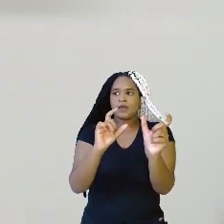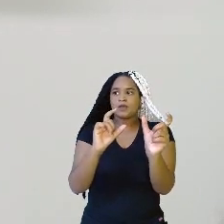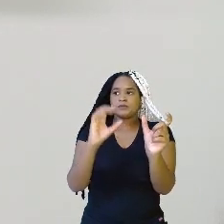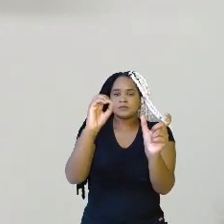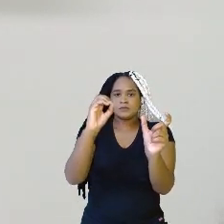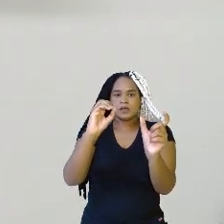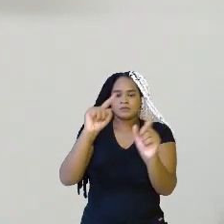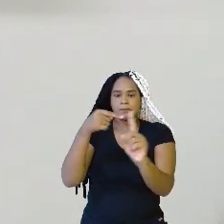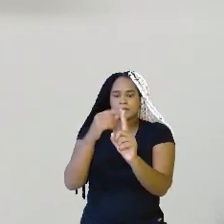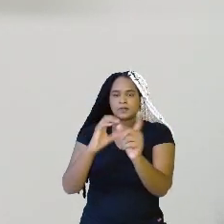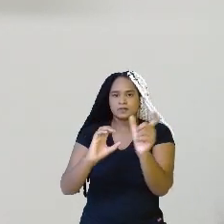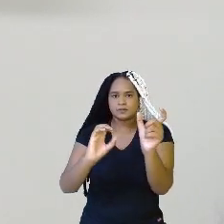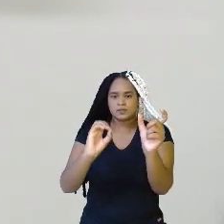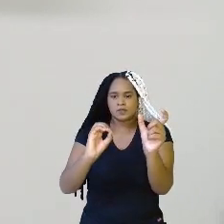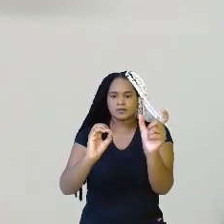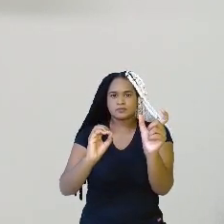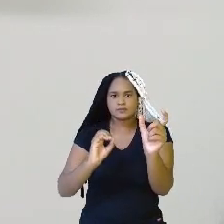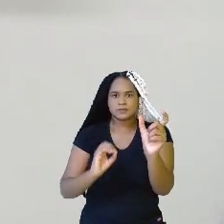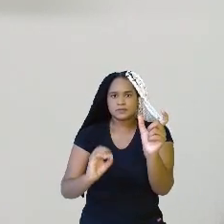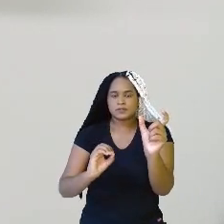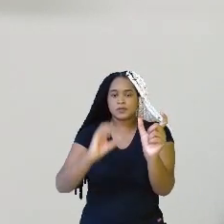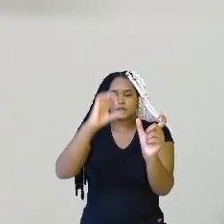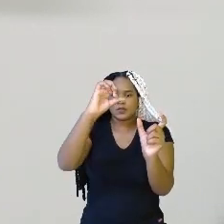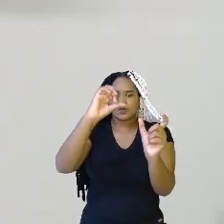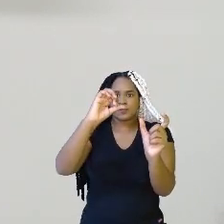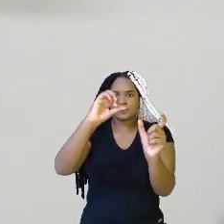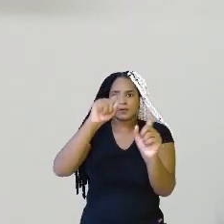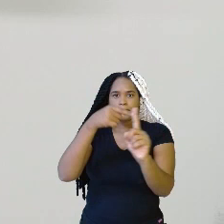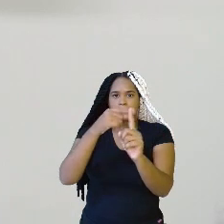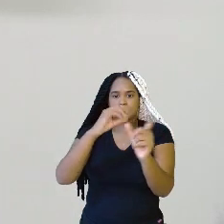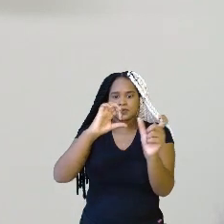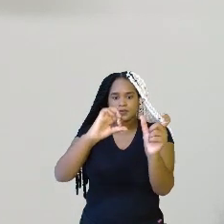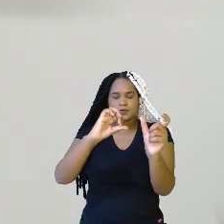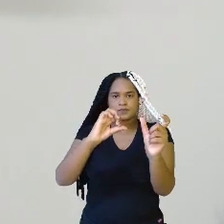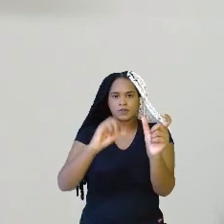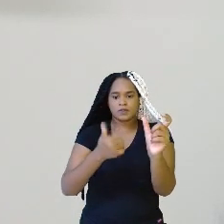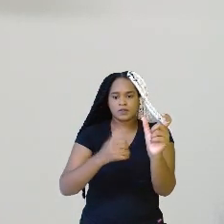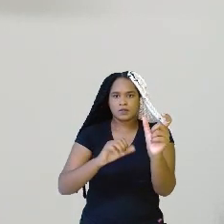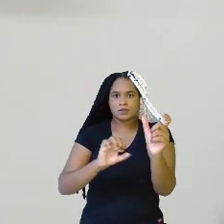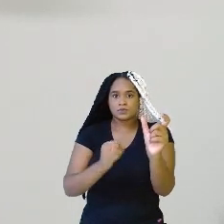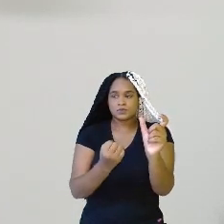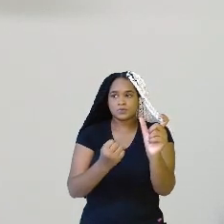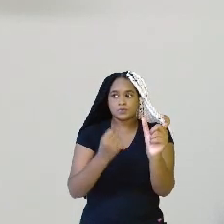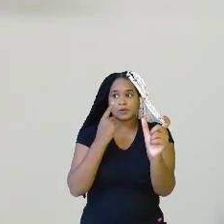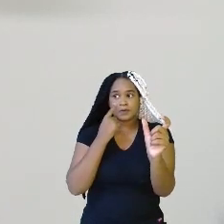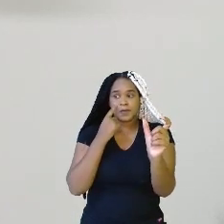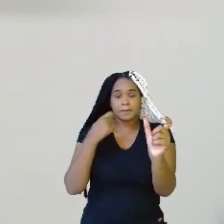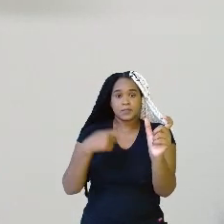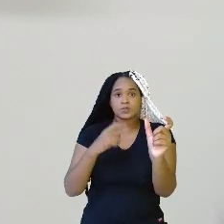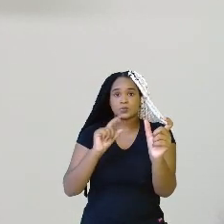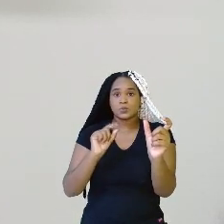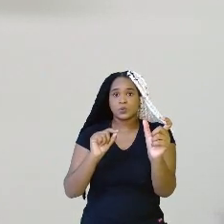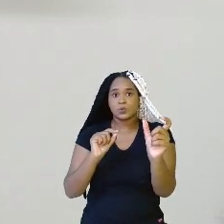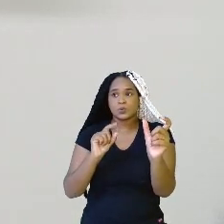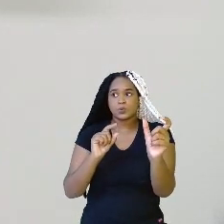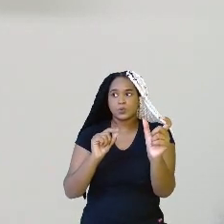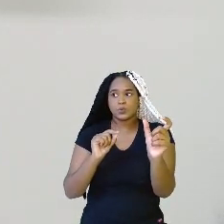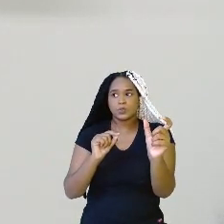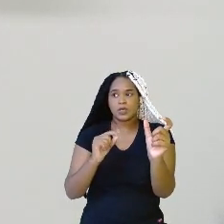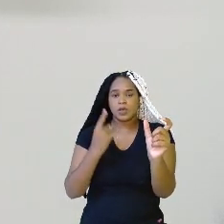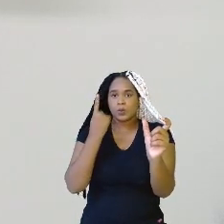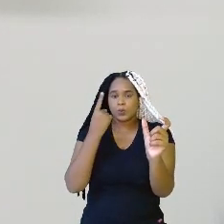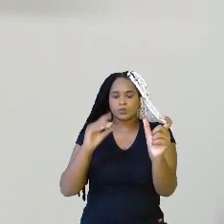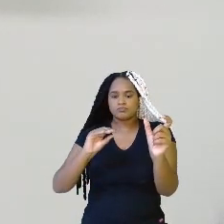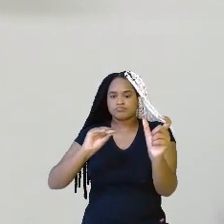0. 9 com mais 9, 18. Lembra que aqui eu vou precisar colocar o